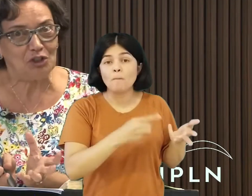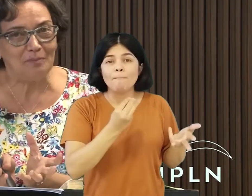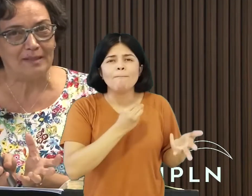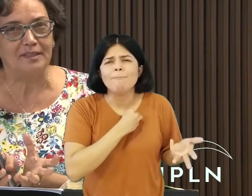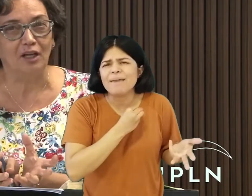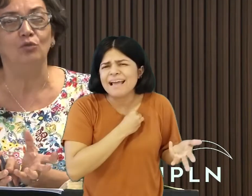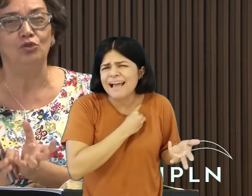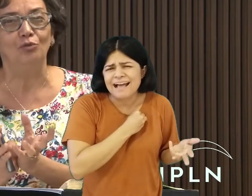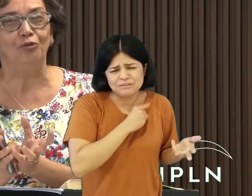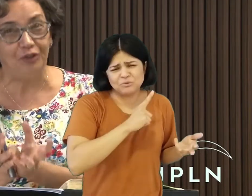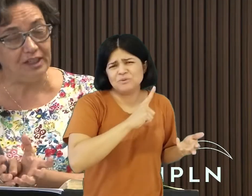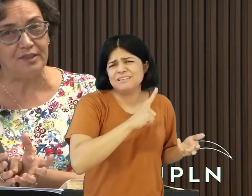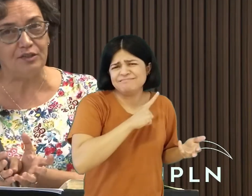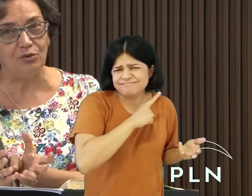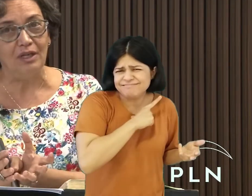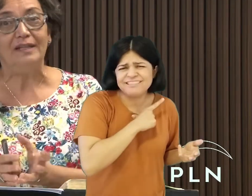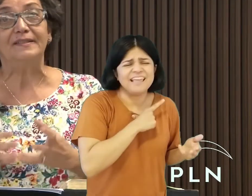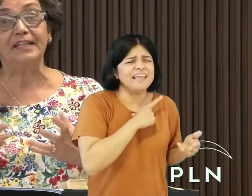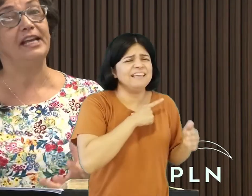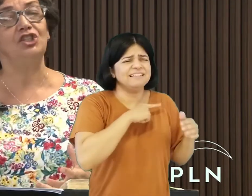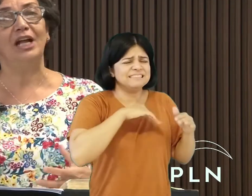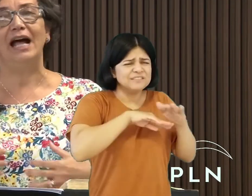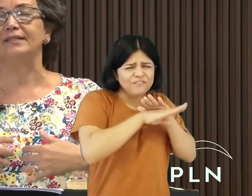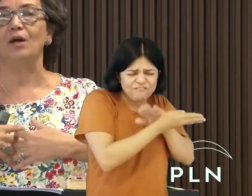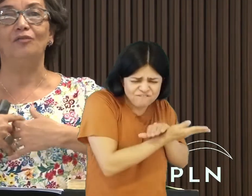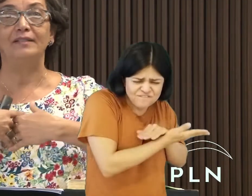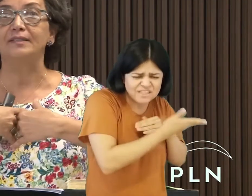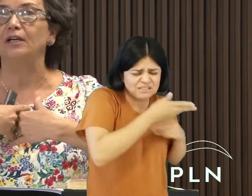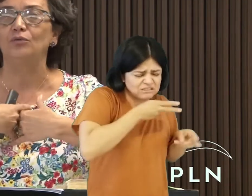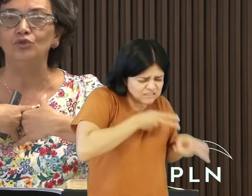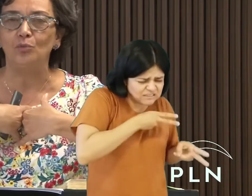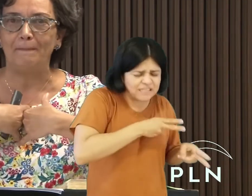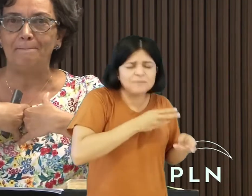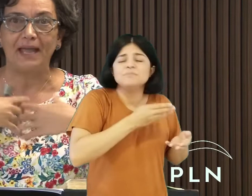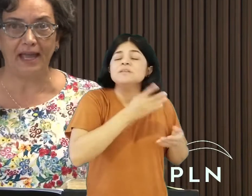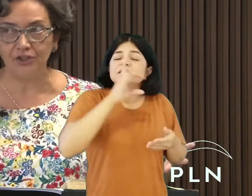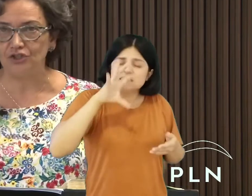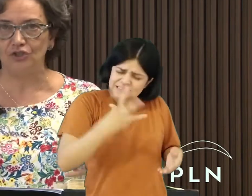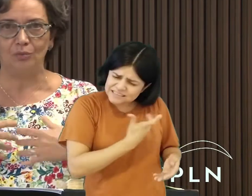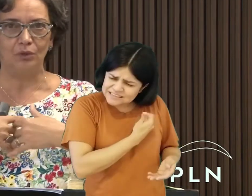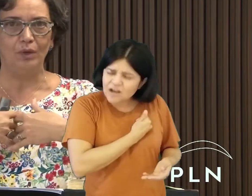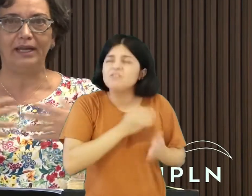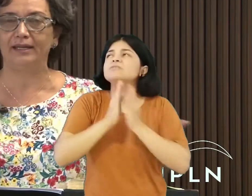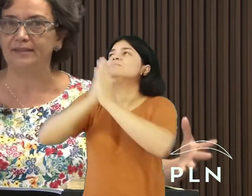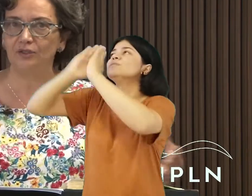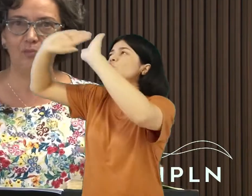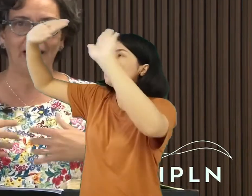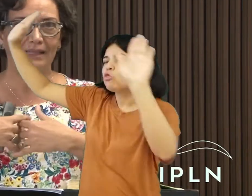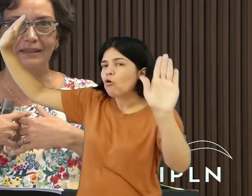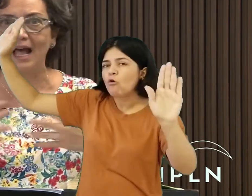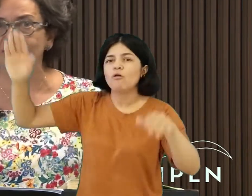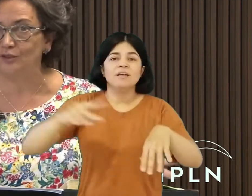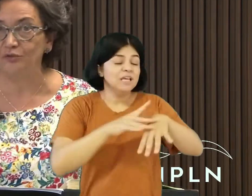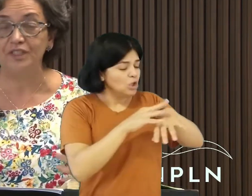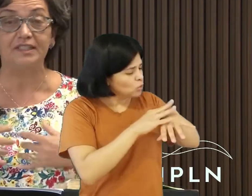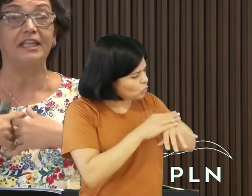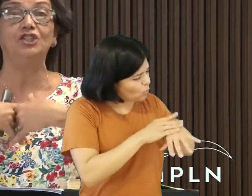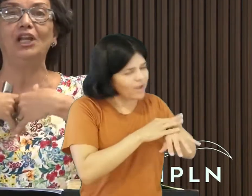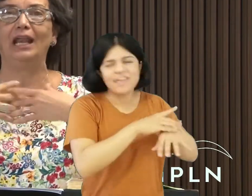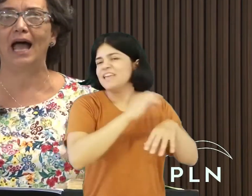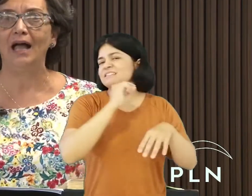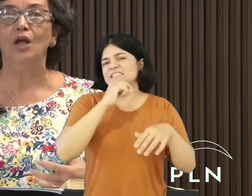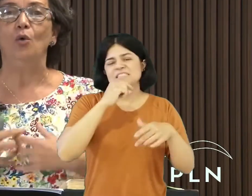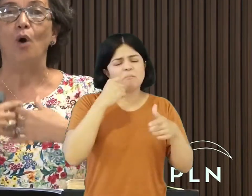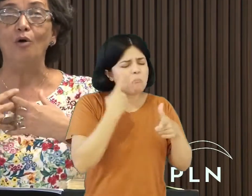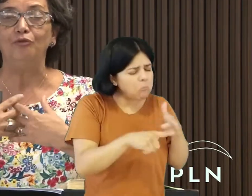de estimação, de um vício, seja a salvação de uma peste, de uma doença, de uma catástrofe,